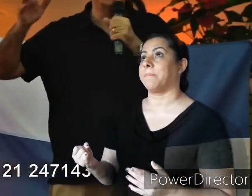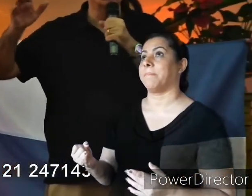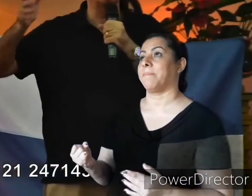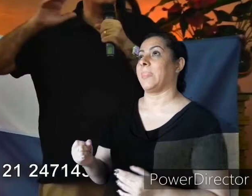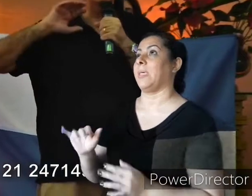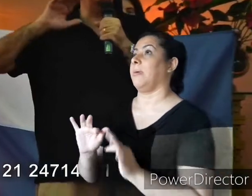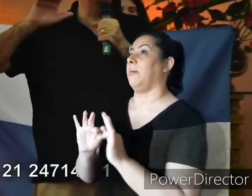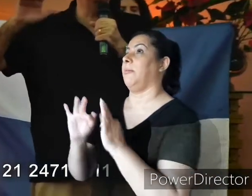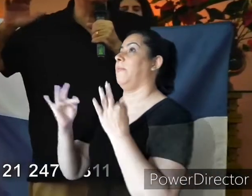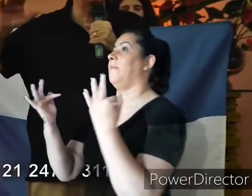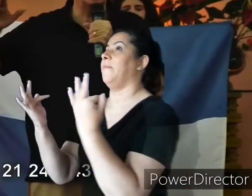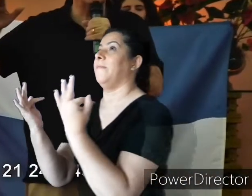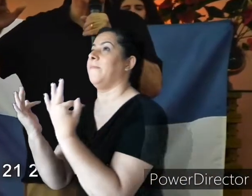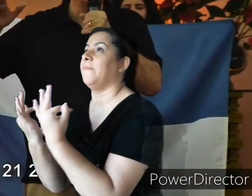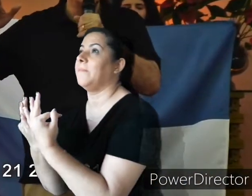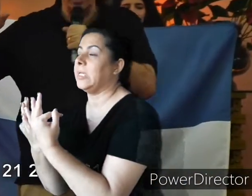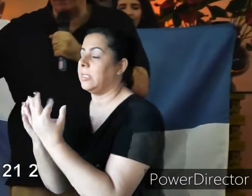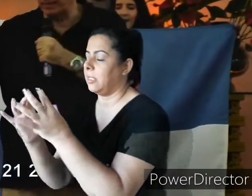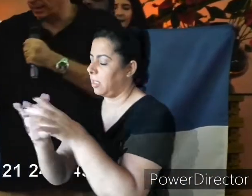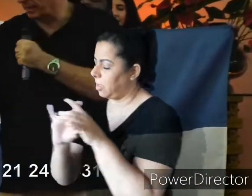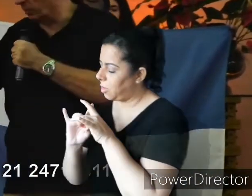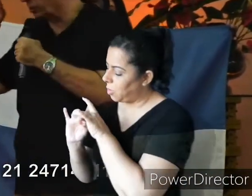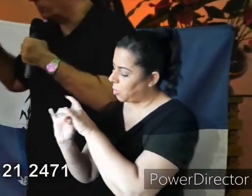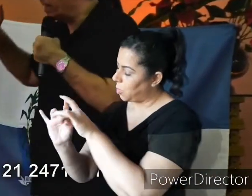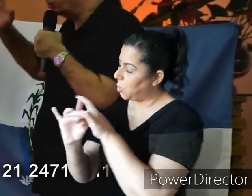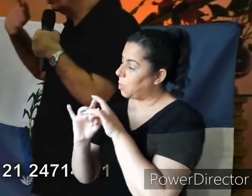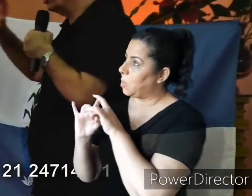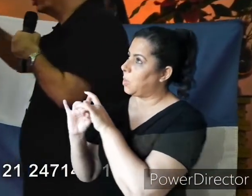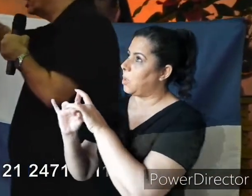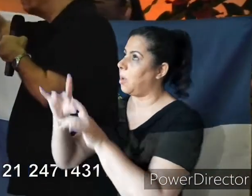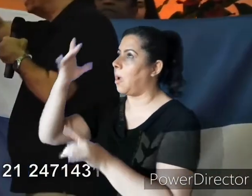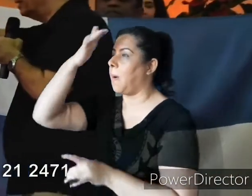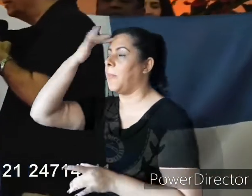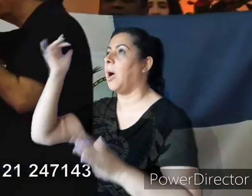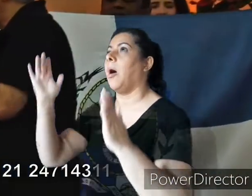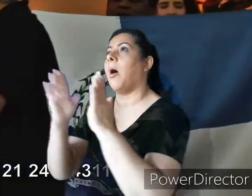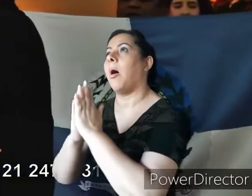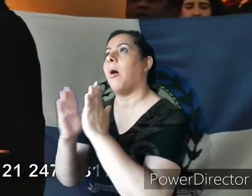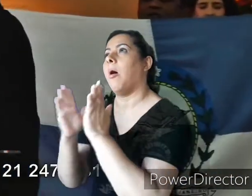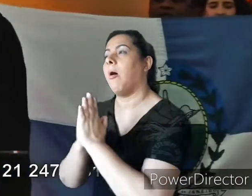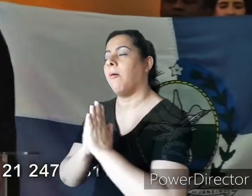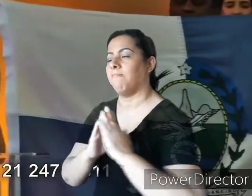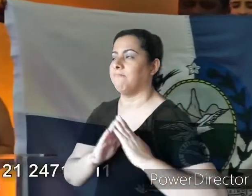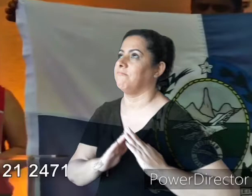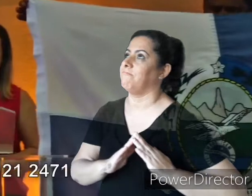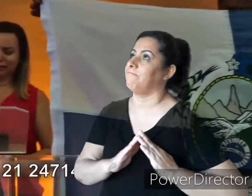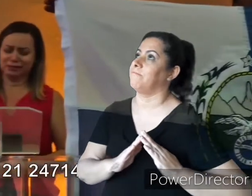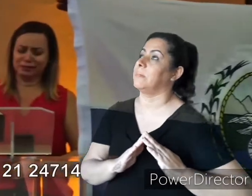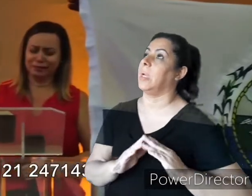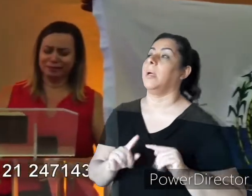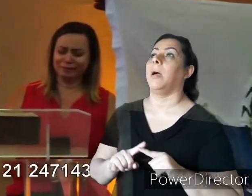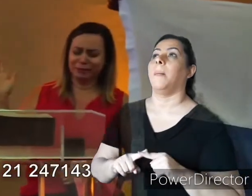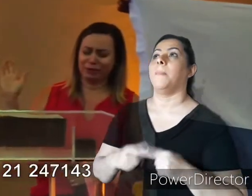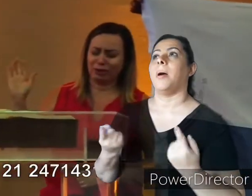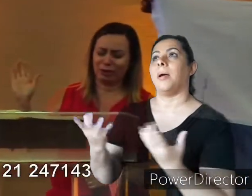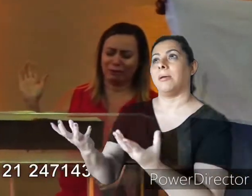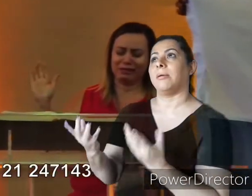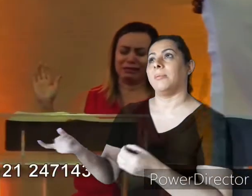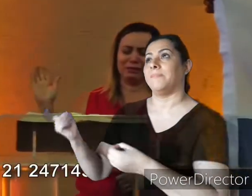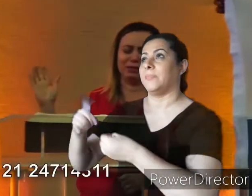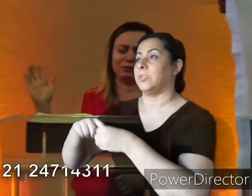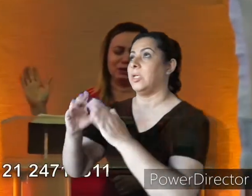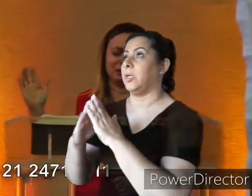economia, opera na política. Te apresentamos, ó Pai, os nossos representantes. Senhor, as autoridades,